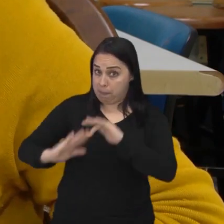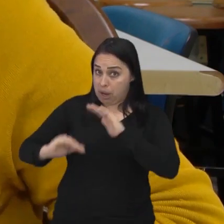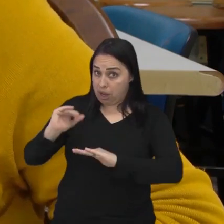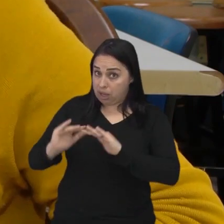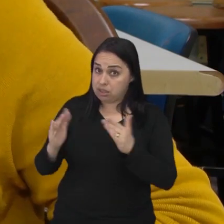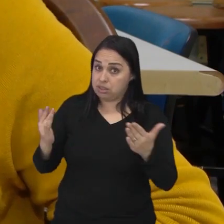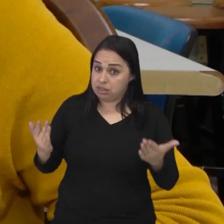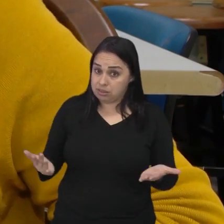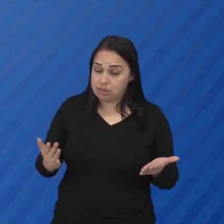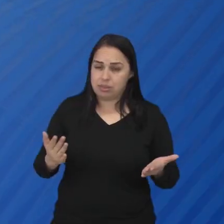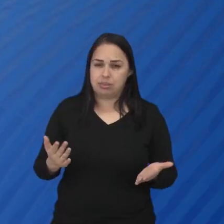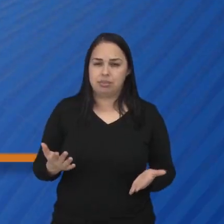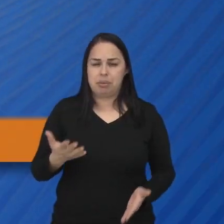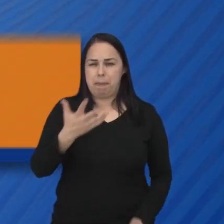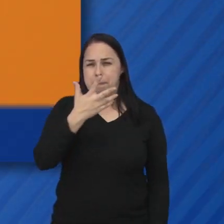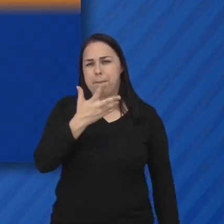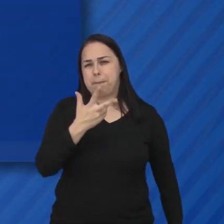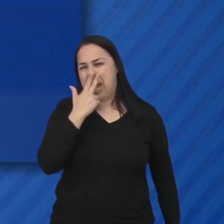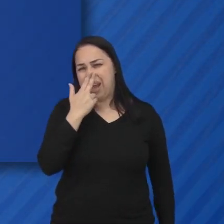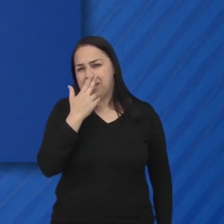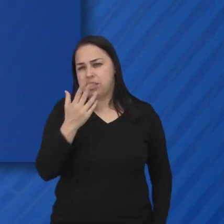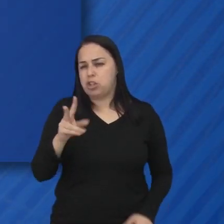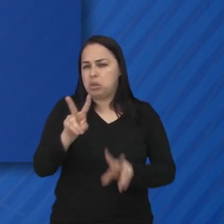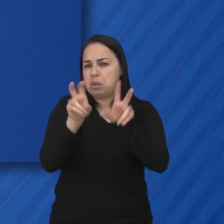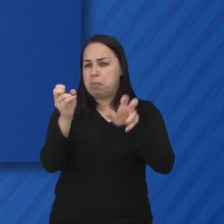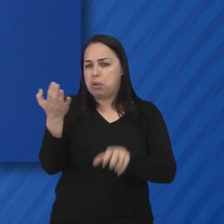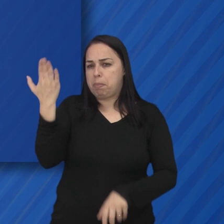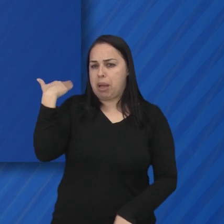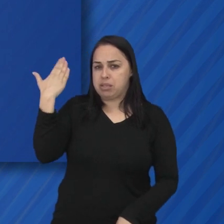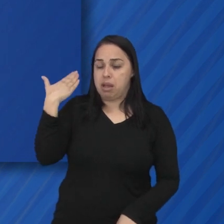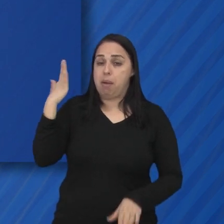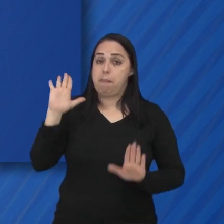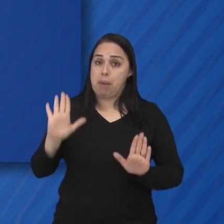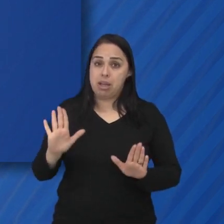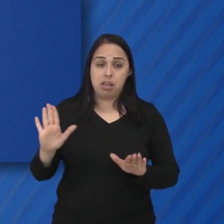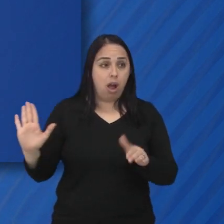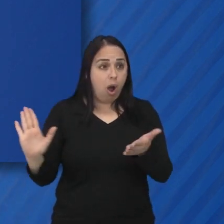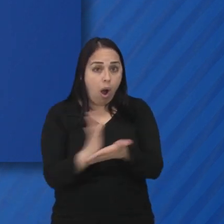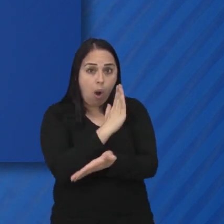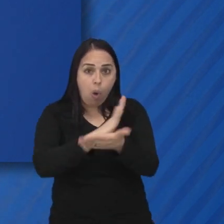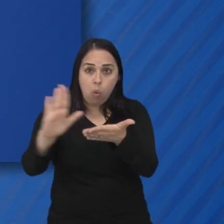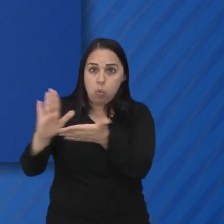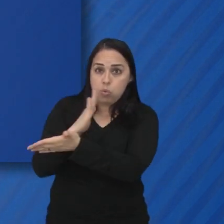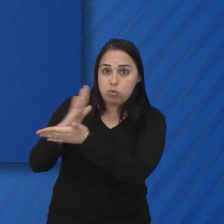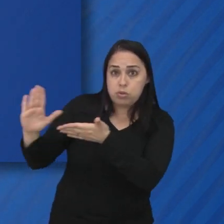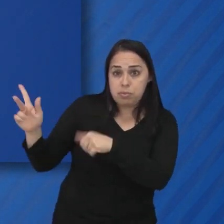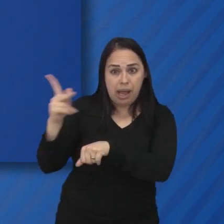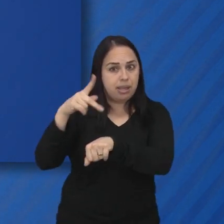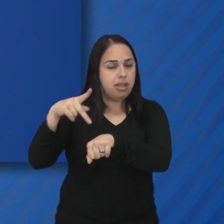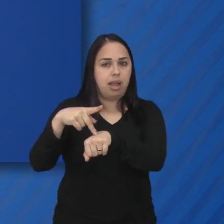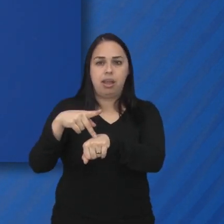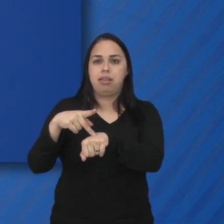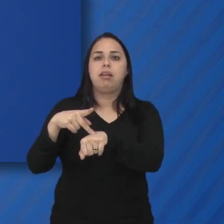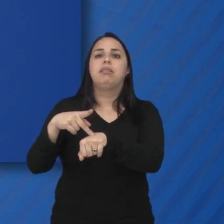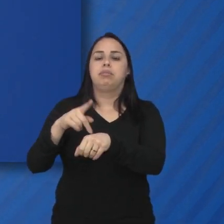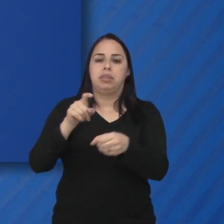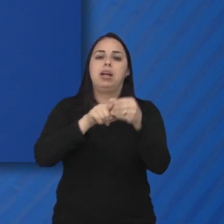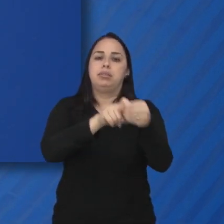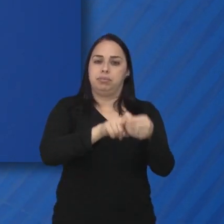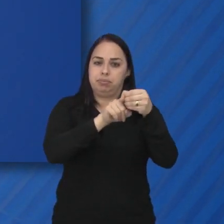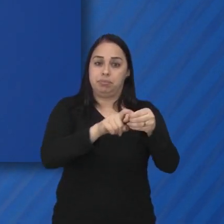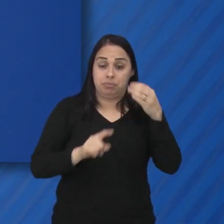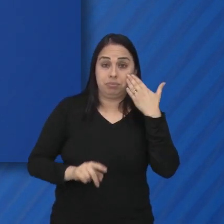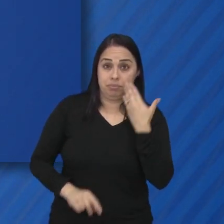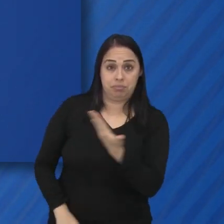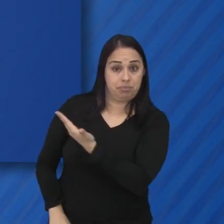Na prática é isso. Parece assunto do passado, mas ainda hoje muitos territórios não são independentes. Entre